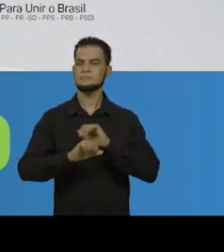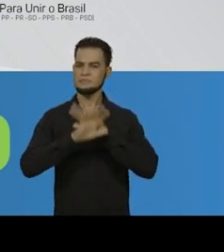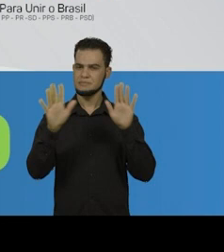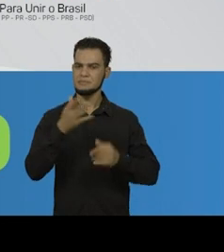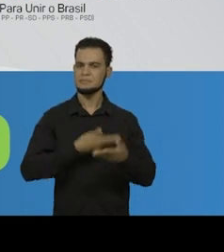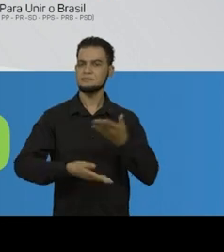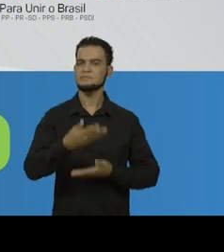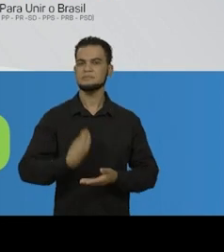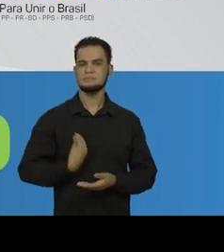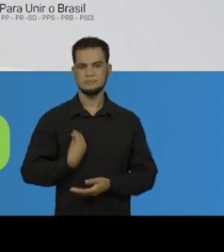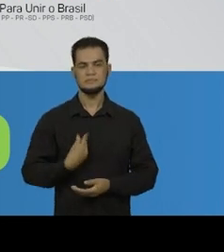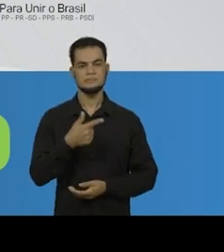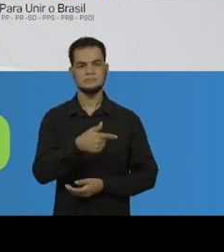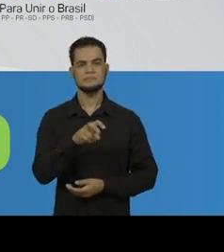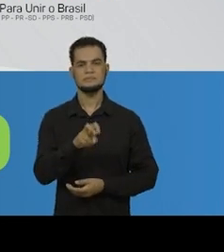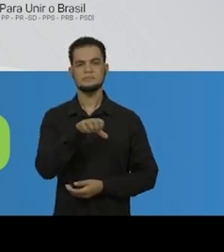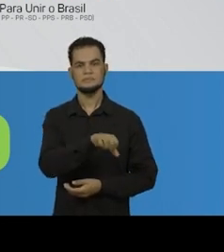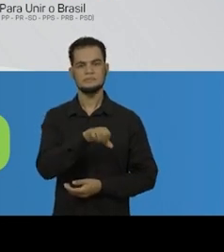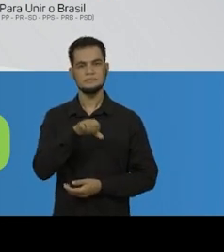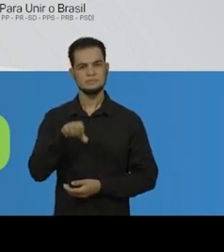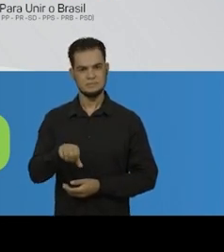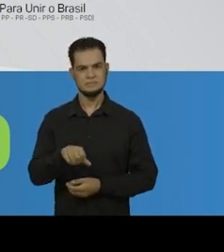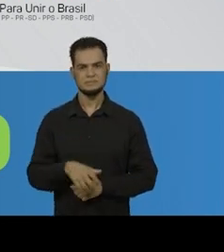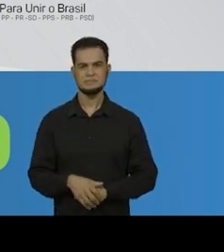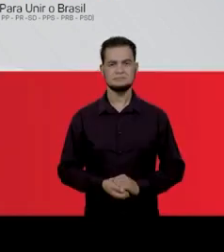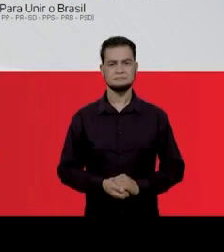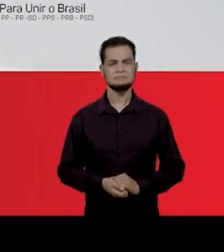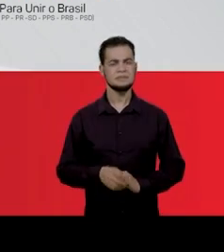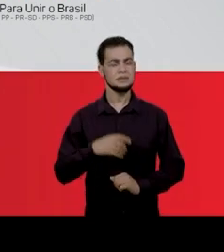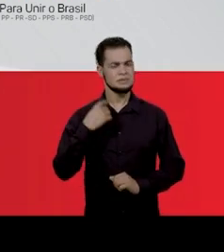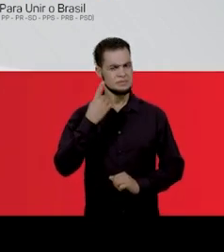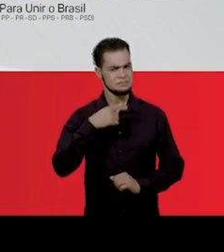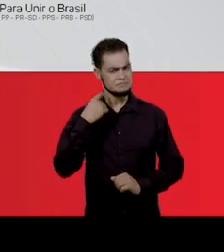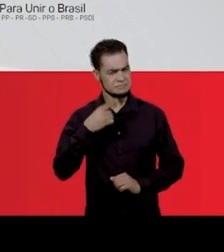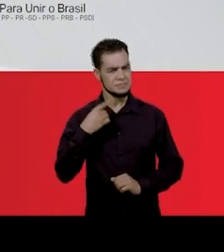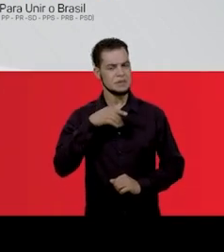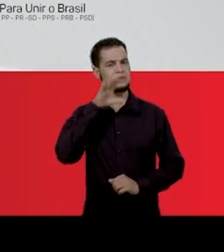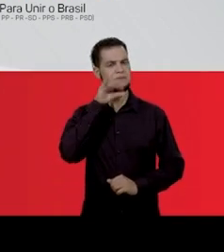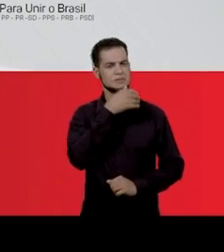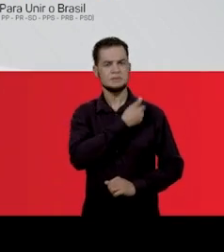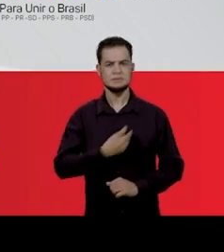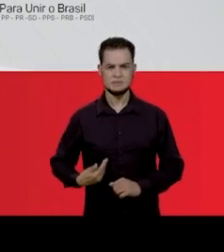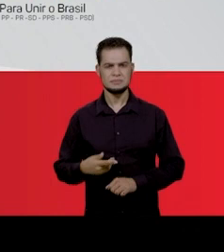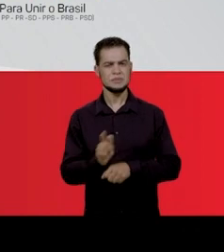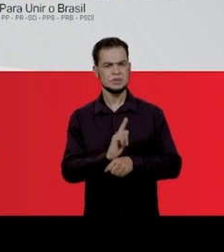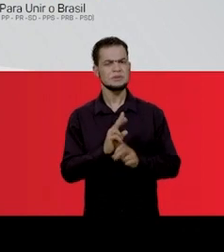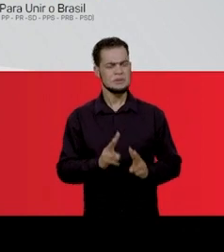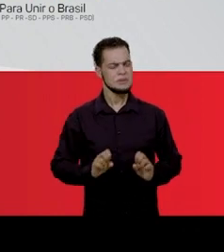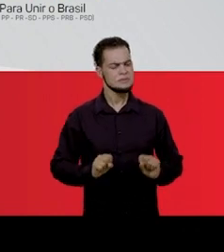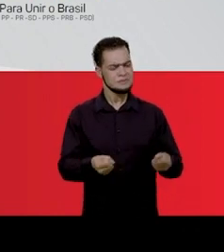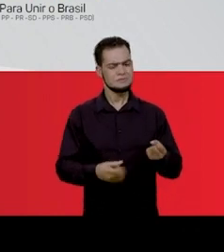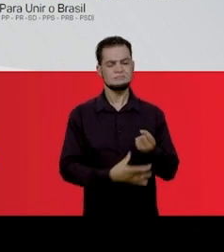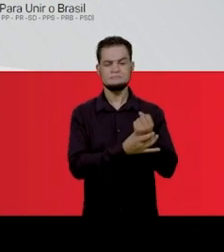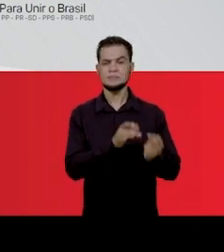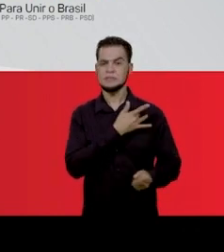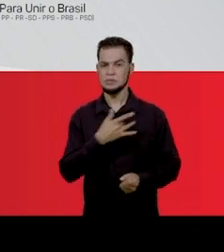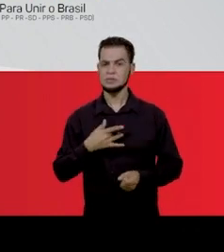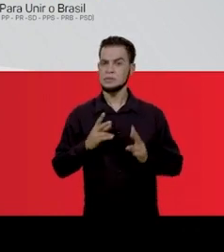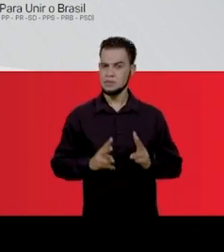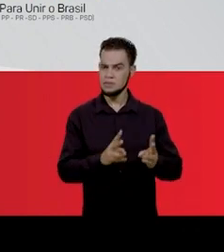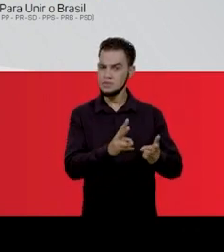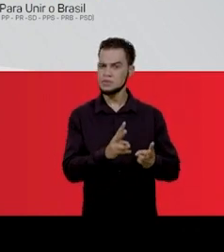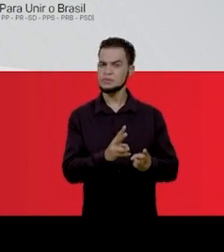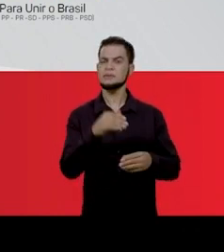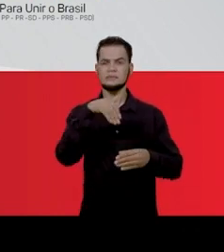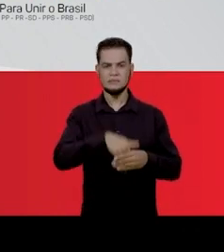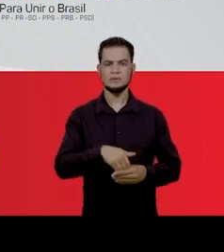transparência e participação. É 25999. A saúde sempre foi minha bandeira como servidor, gestor e deputado. Para a saúde